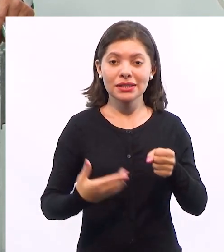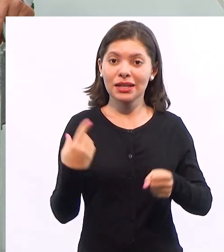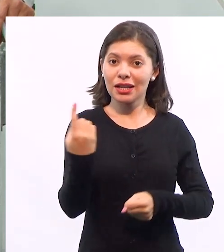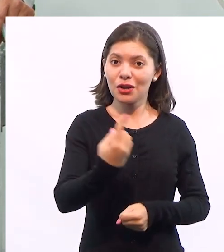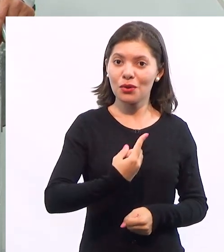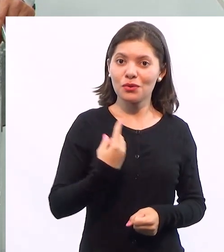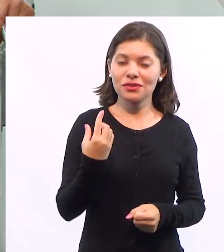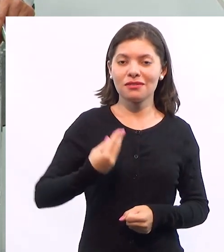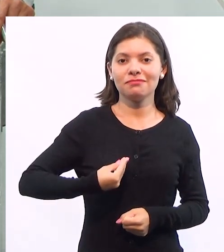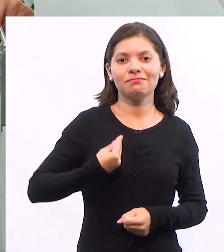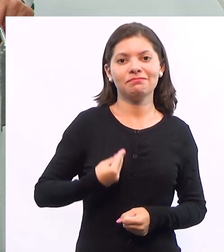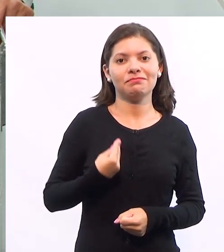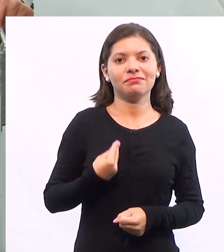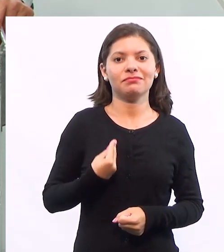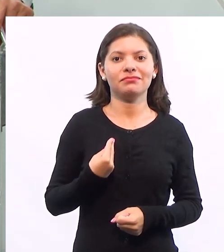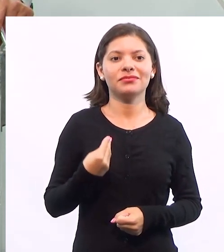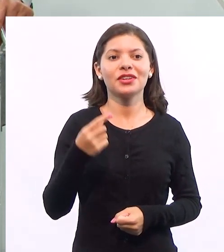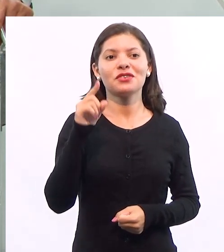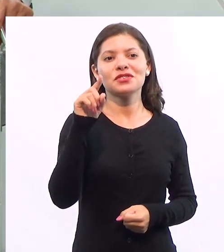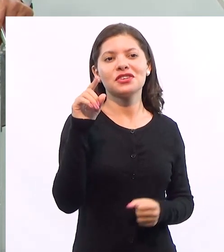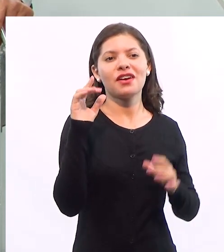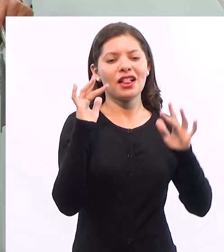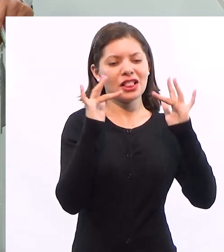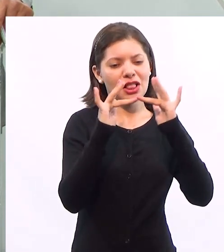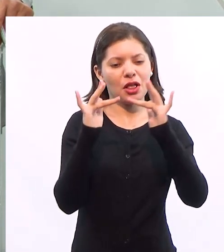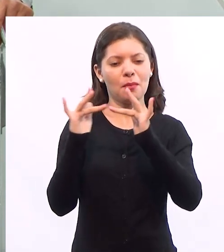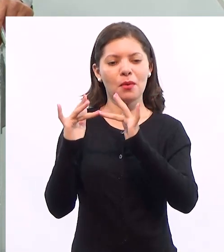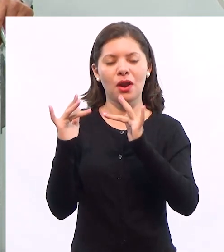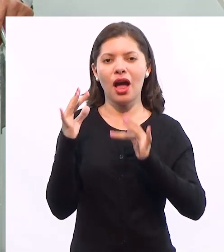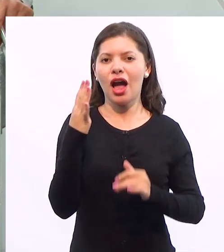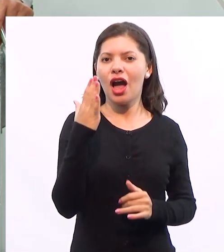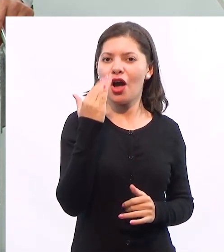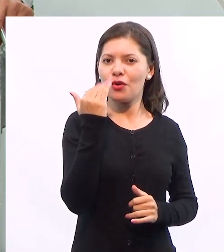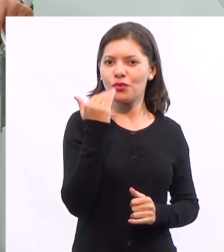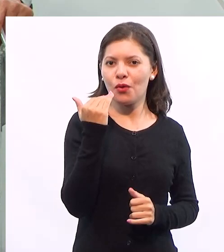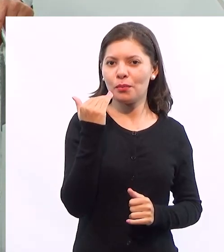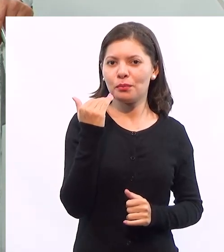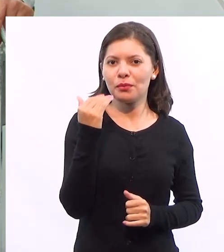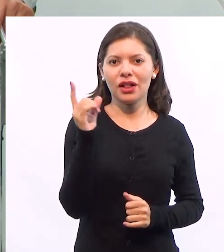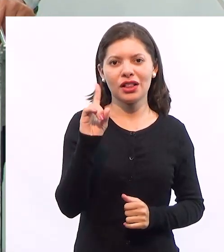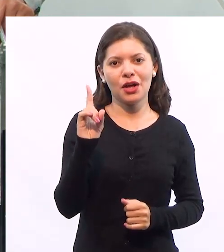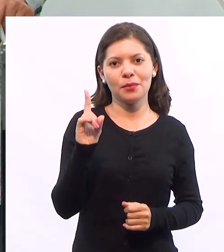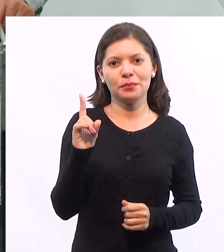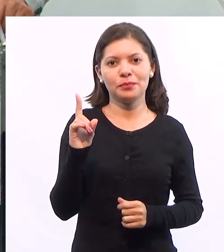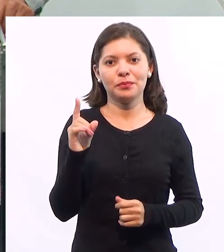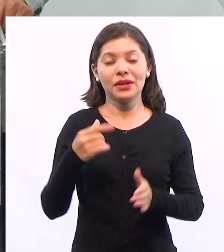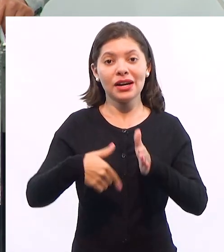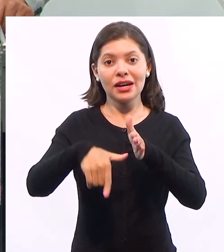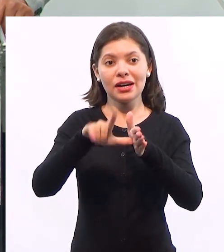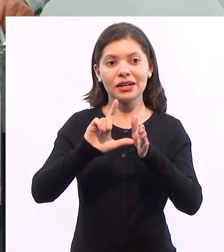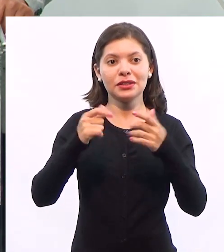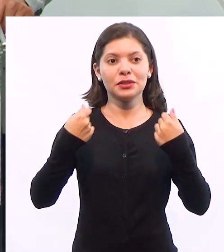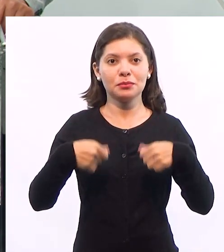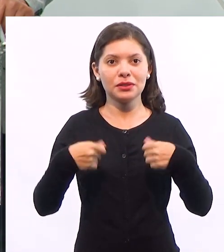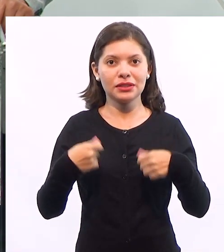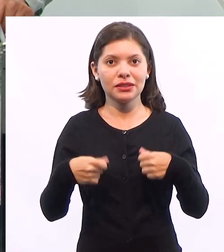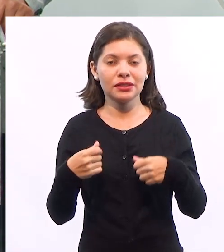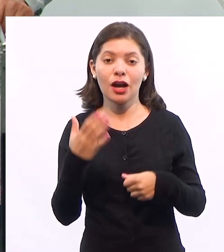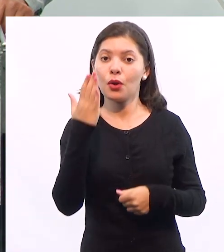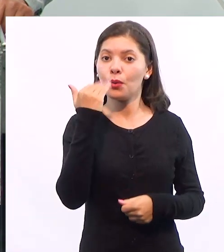Mas, não, você vai namorar passando fome? Não. Né? Você primeiro precisa suprir uma necessidade básica lá, que é